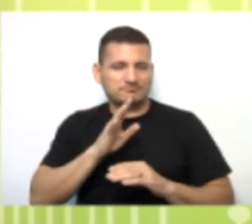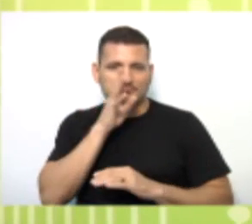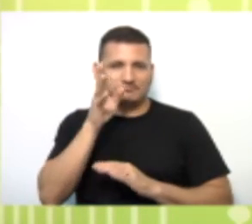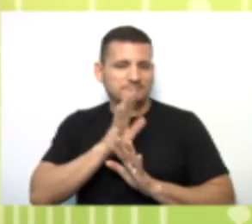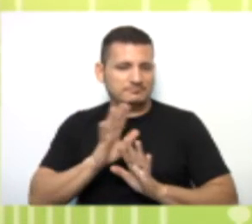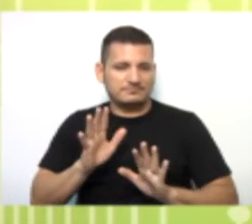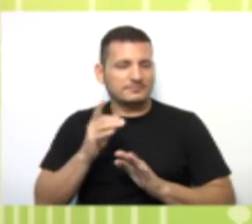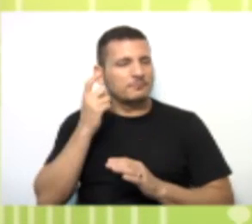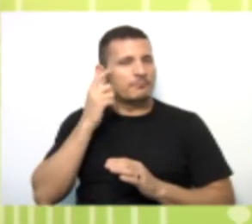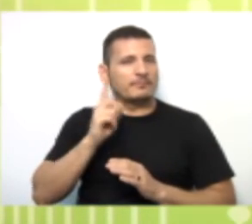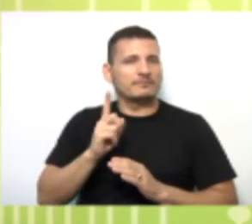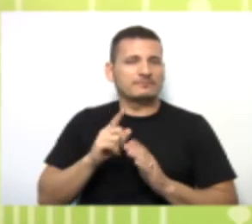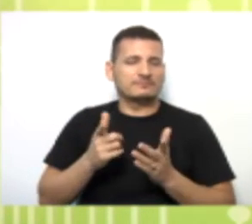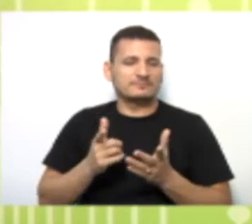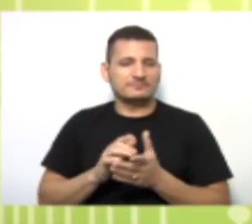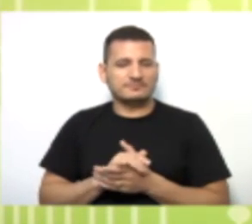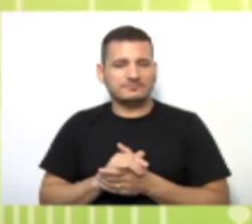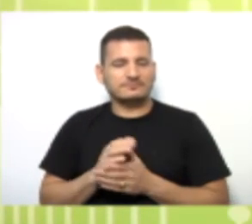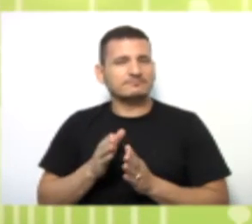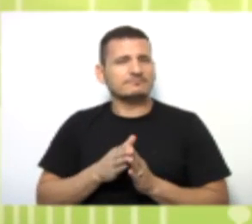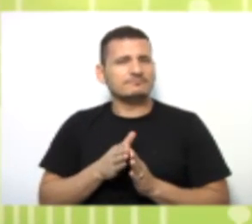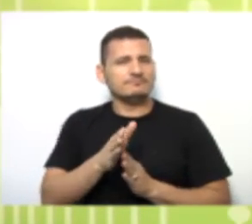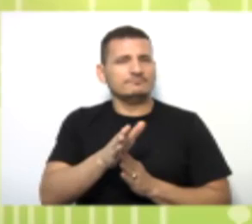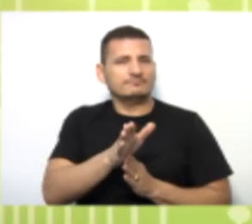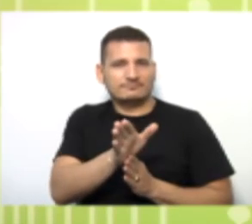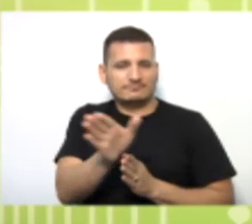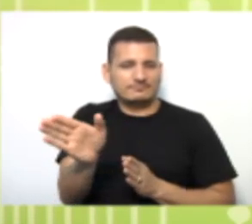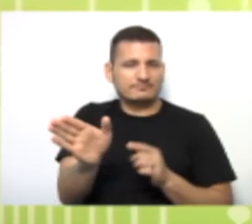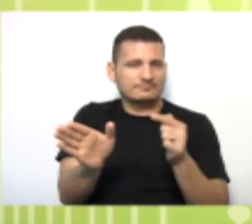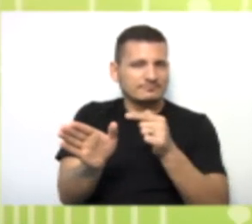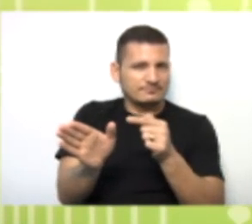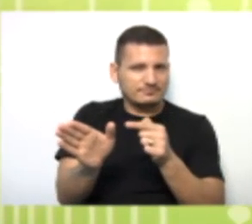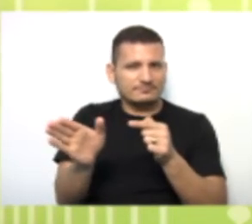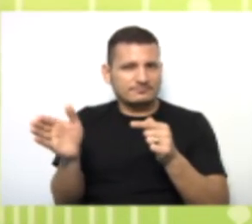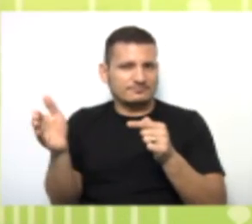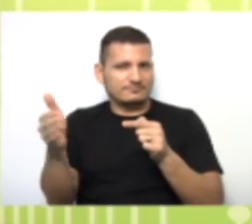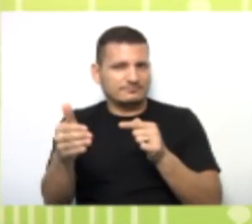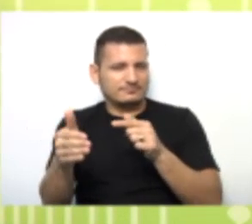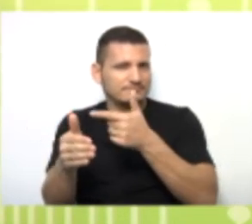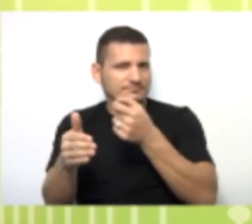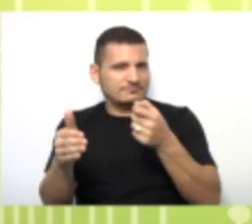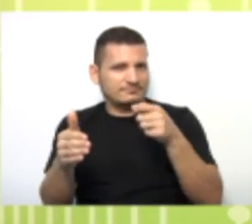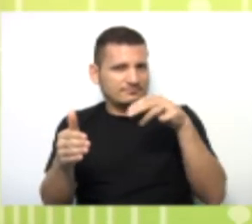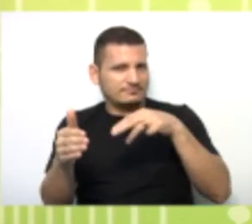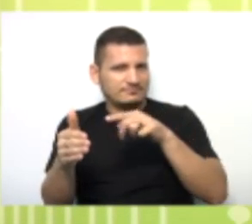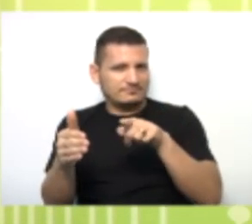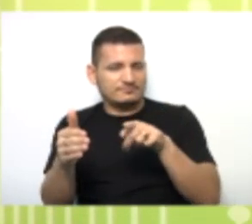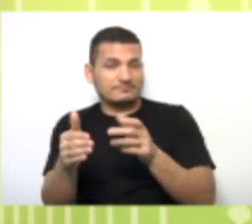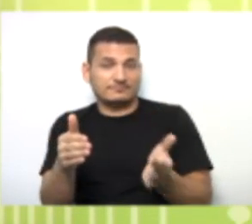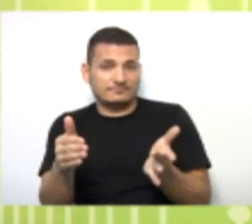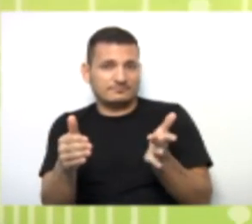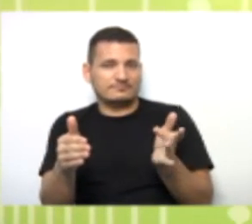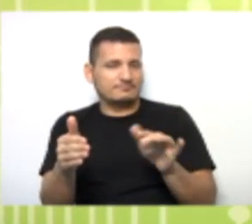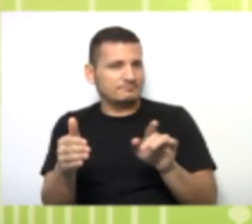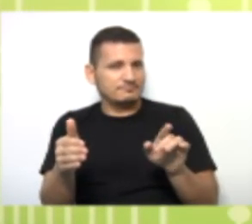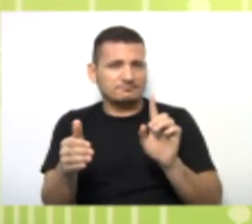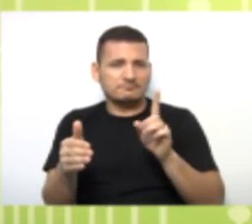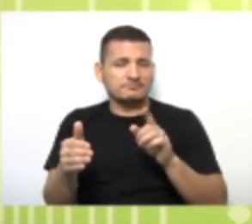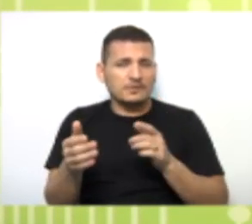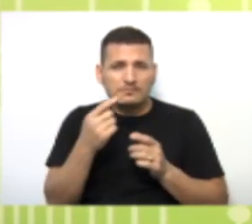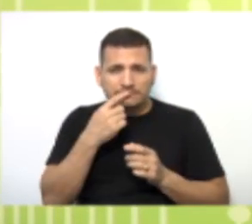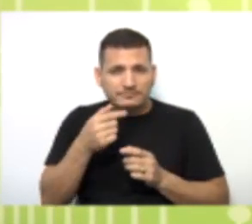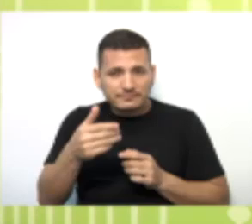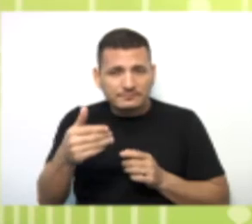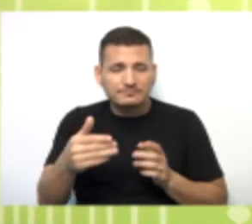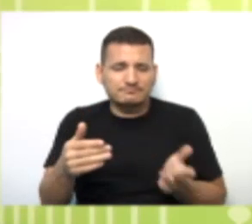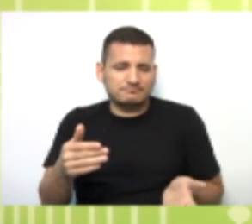nisso. A gente não fica pensando, nossa, quando eu dobrar ali, naquela curva ali, tá 200 metros, vou ter que dar certo. Não, quando você estiver chegando perto, você já vai dar